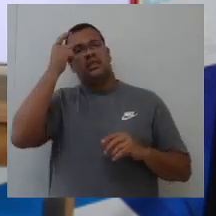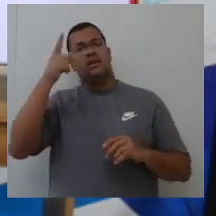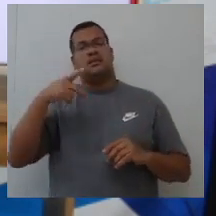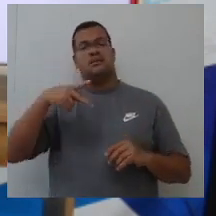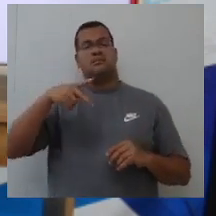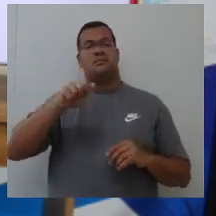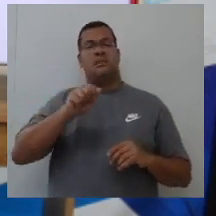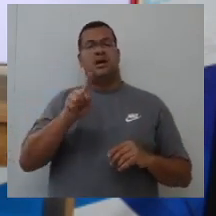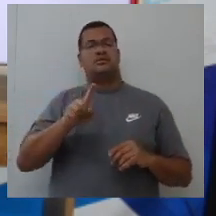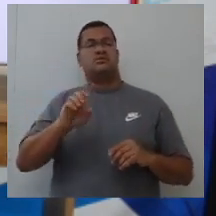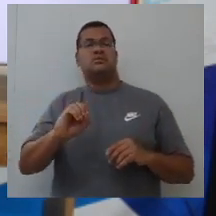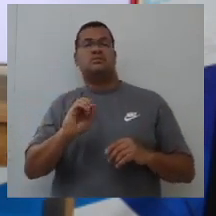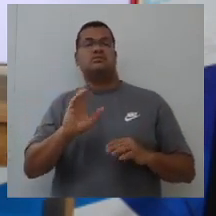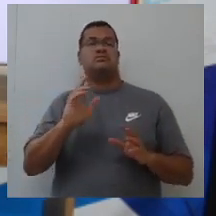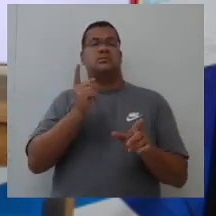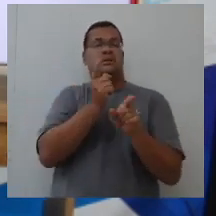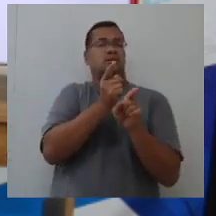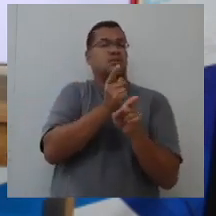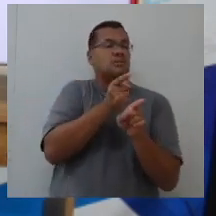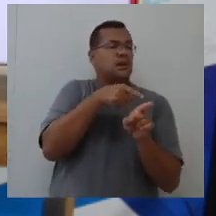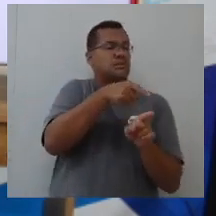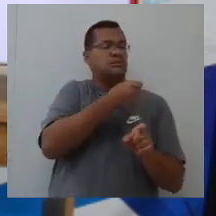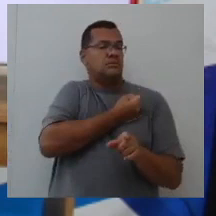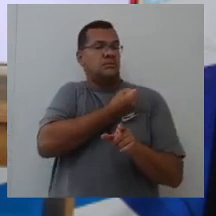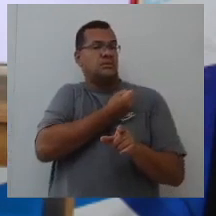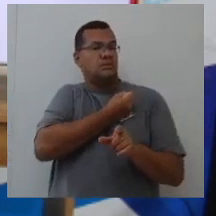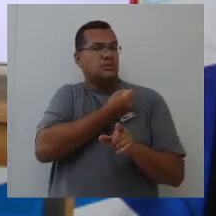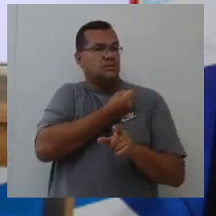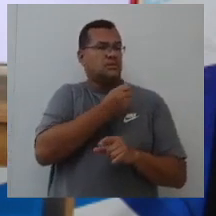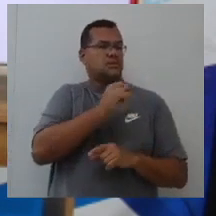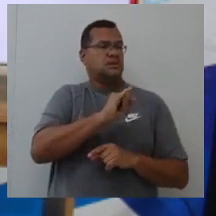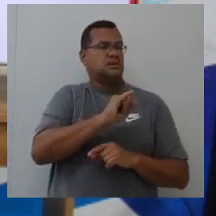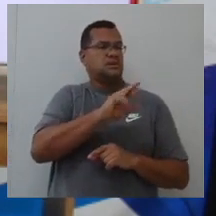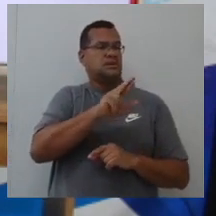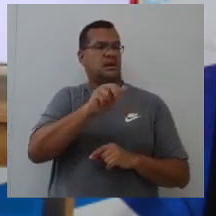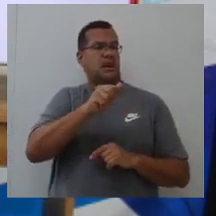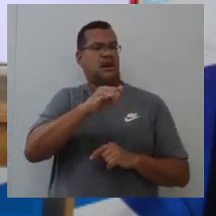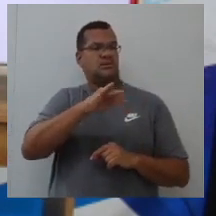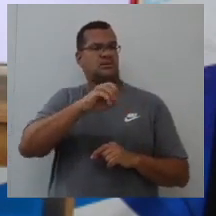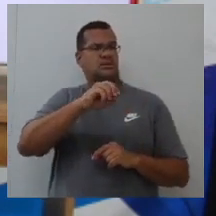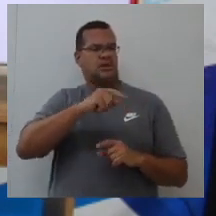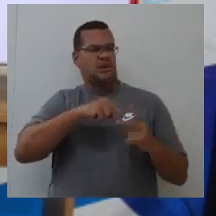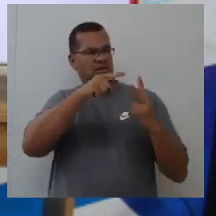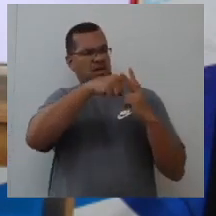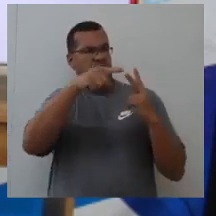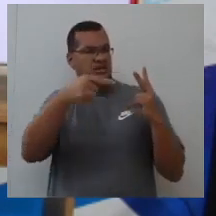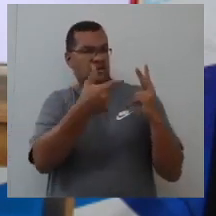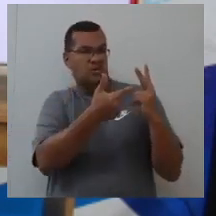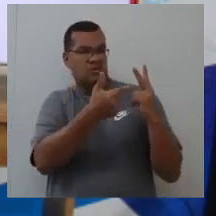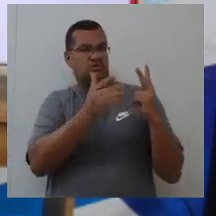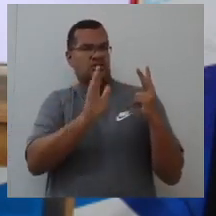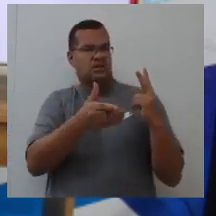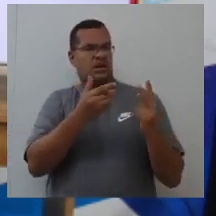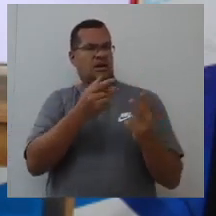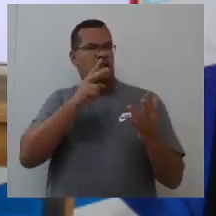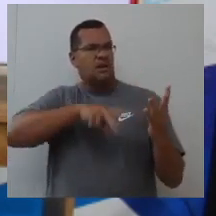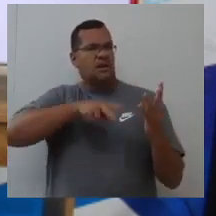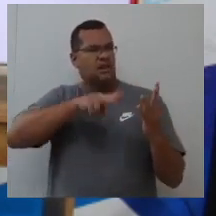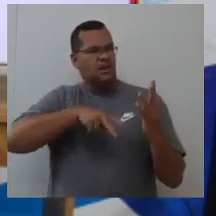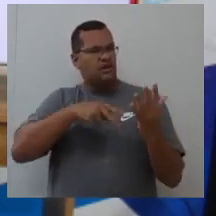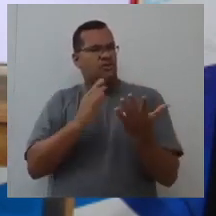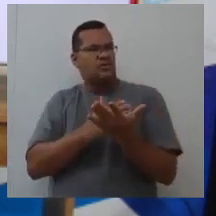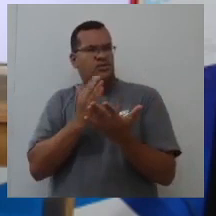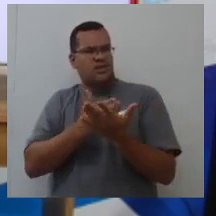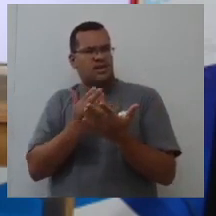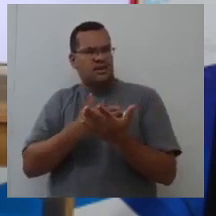ter descoberto ali os números irracionais, raiz de 2. Certamente você já deve ter lido ali no seu